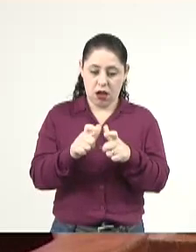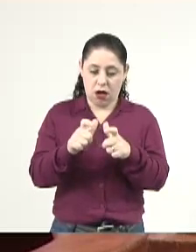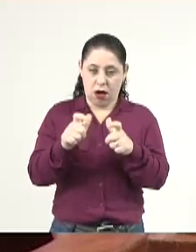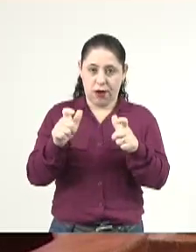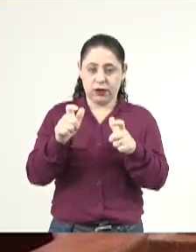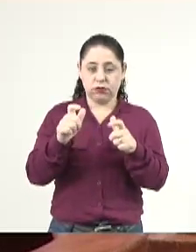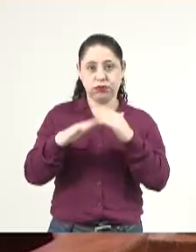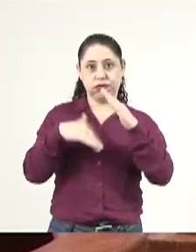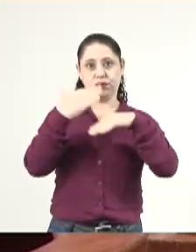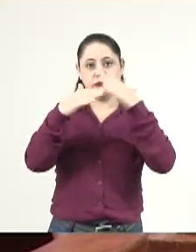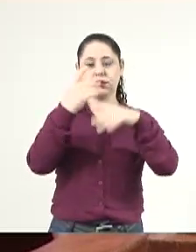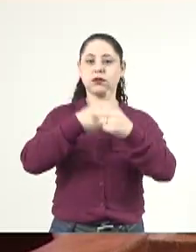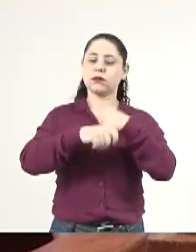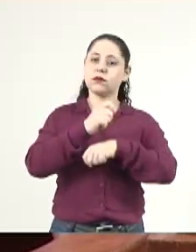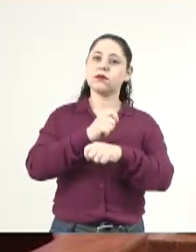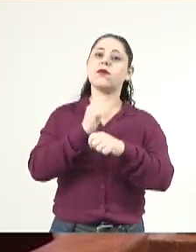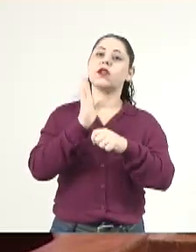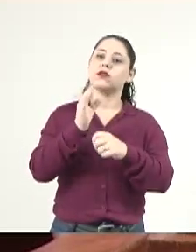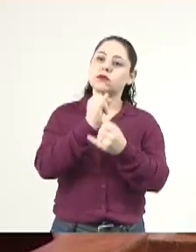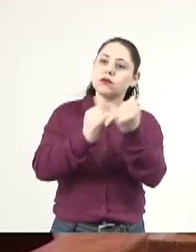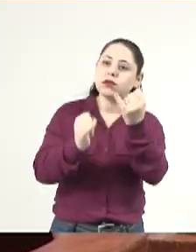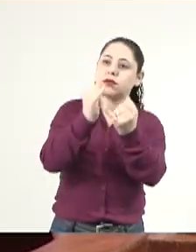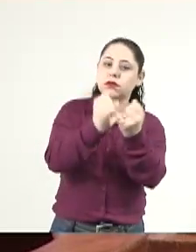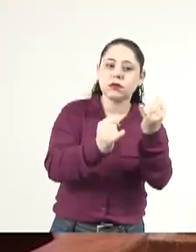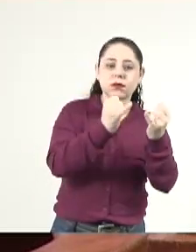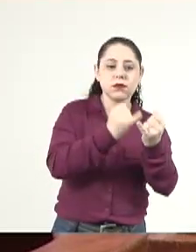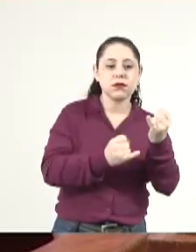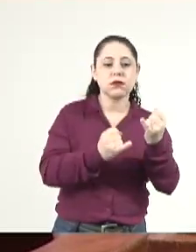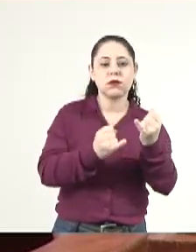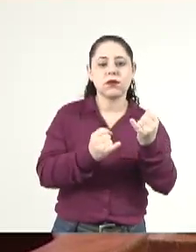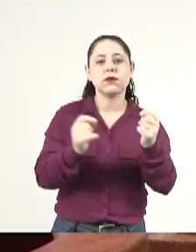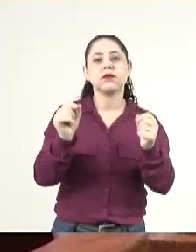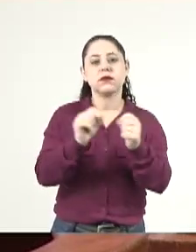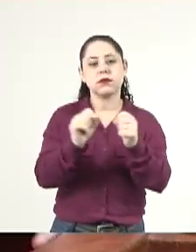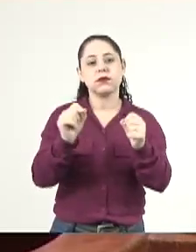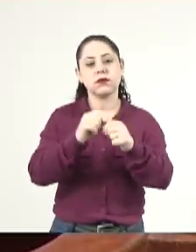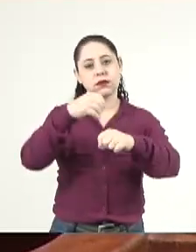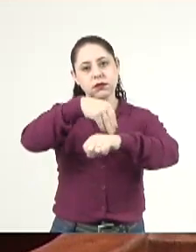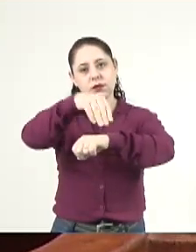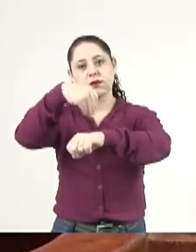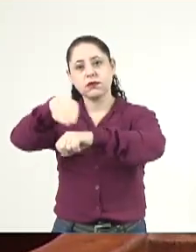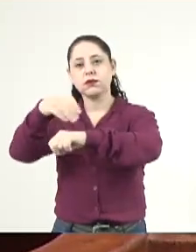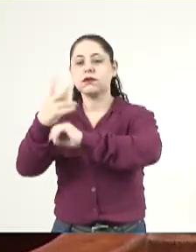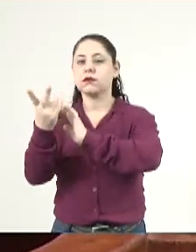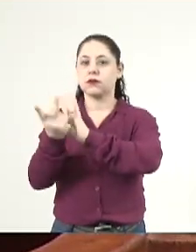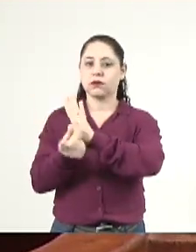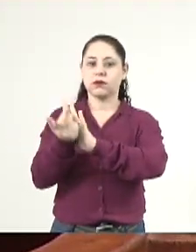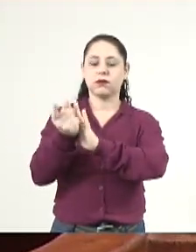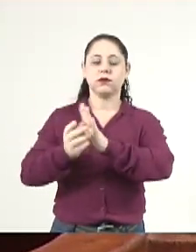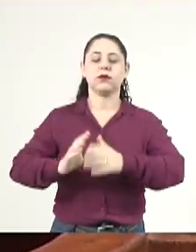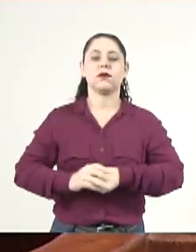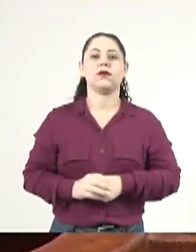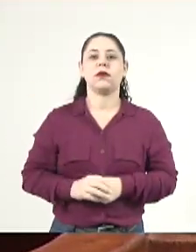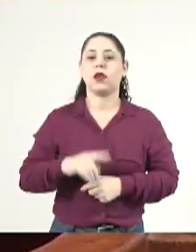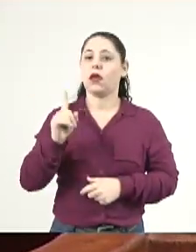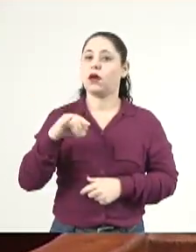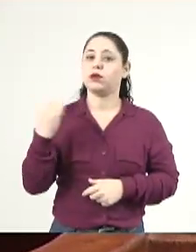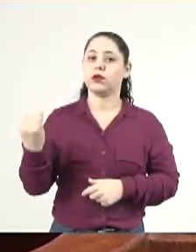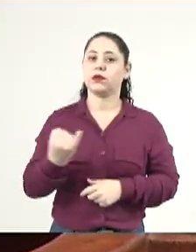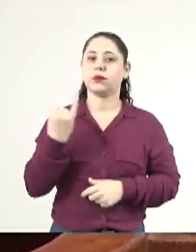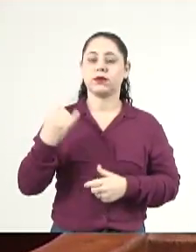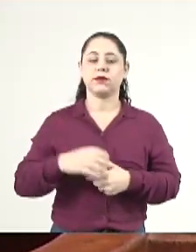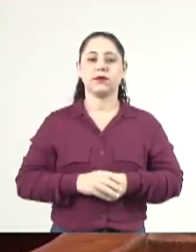economia, porém já dividindo o bolo, ou seja, fazendo distribuição de renda. Isso é muito